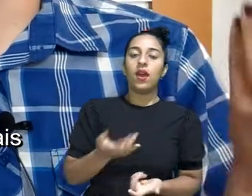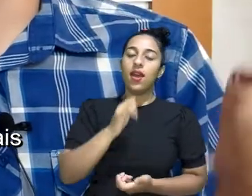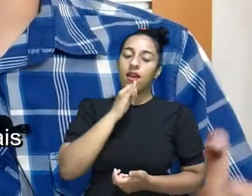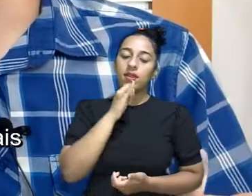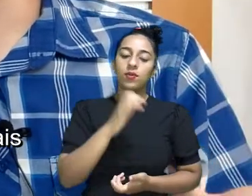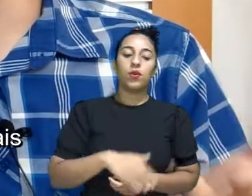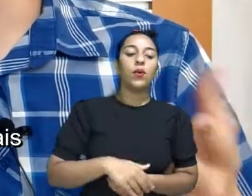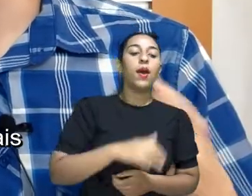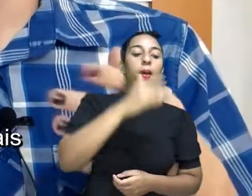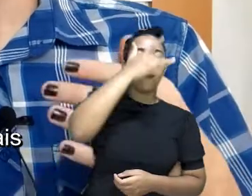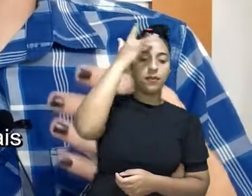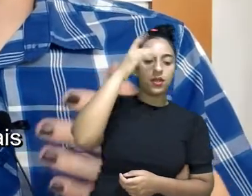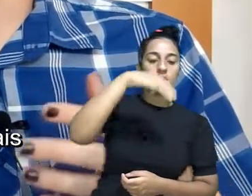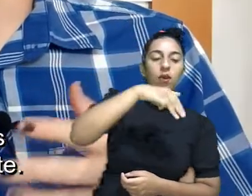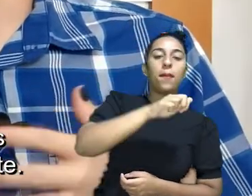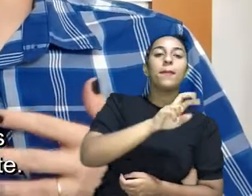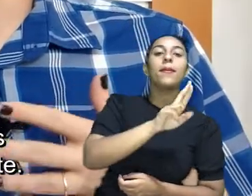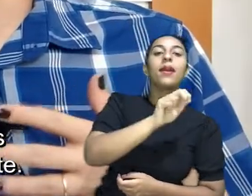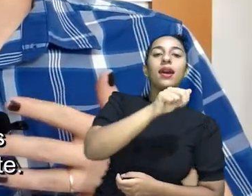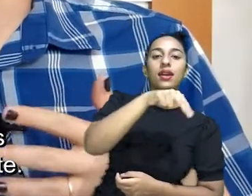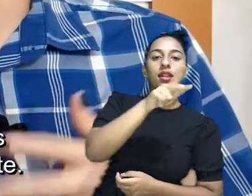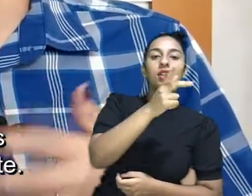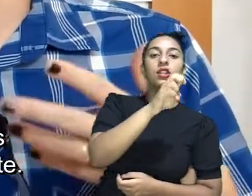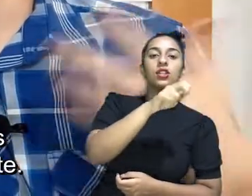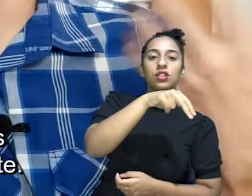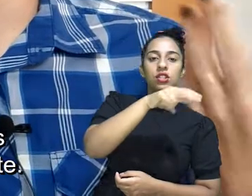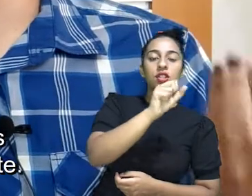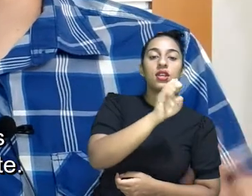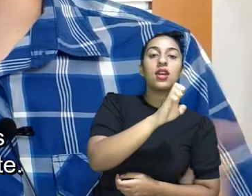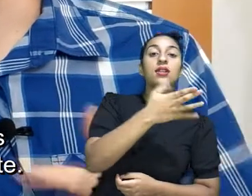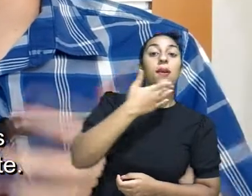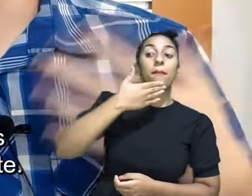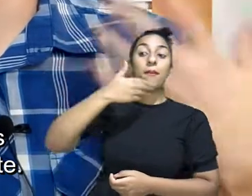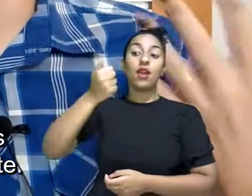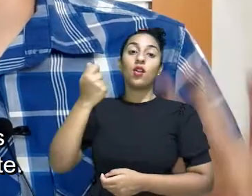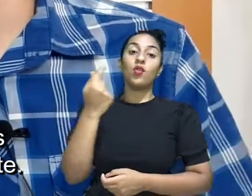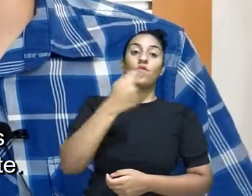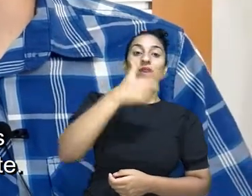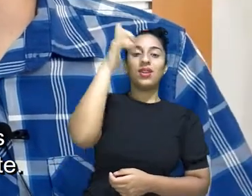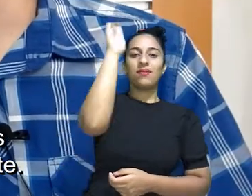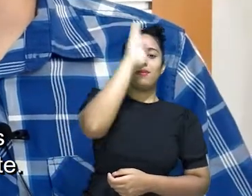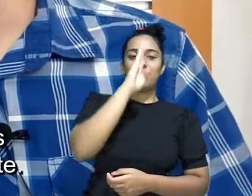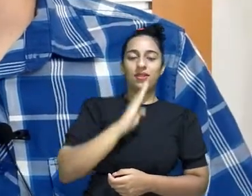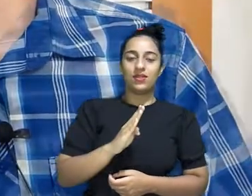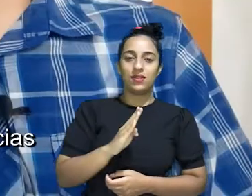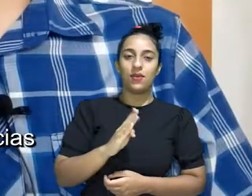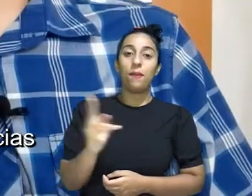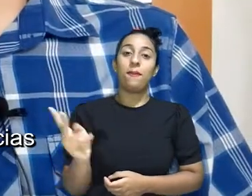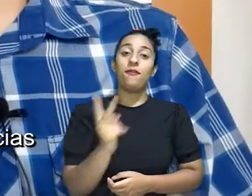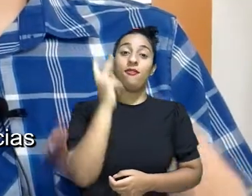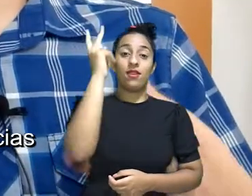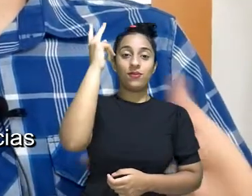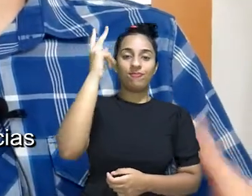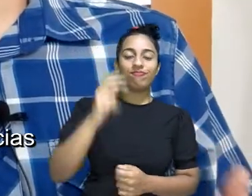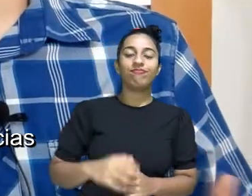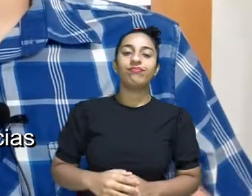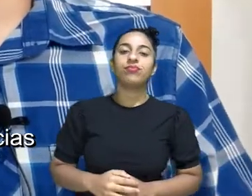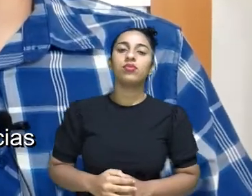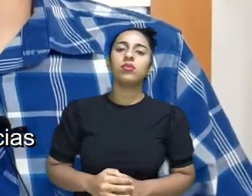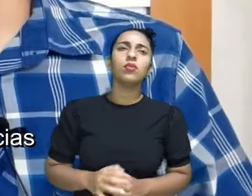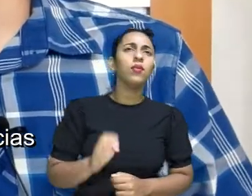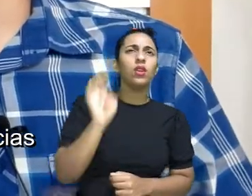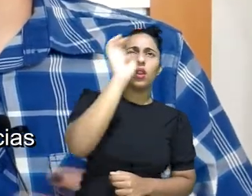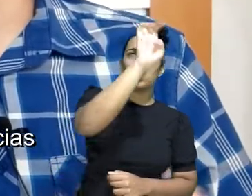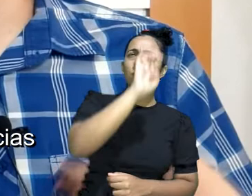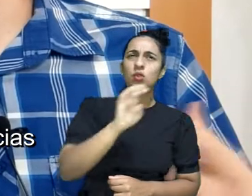pôde é mais do que você brasileiro assim como você Paulista poderia valer mais do que ser brasileiro e assim por diante e nesse sentido Nem